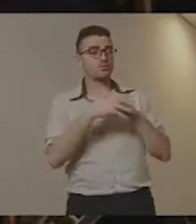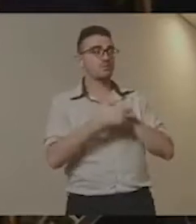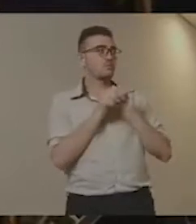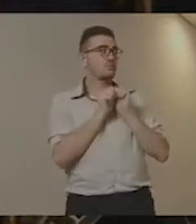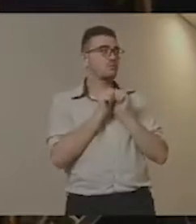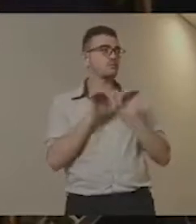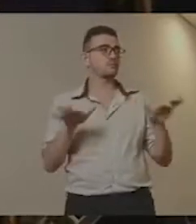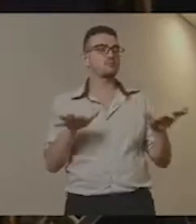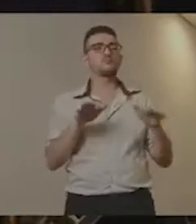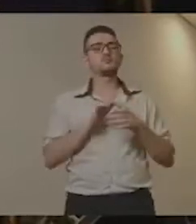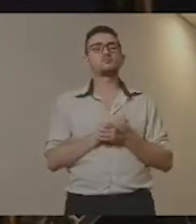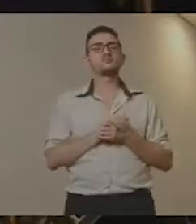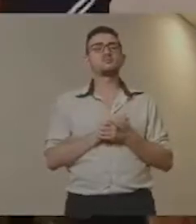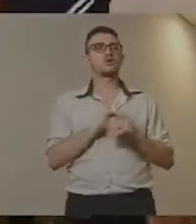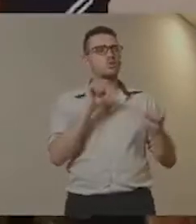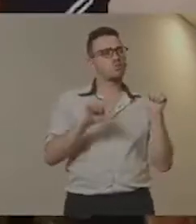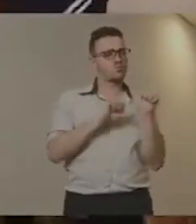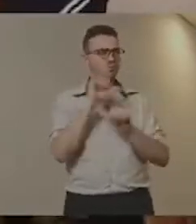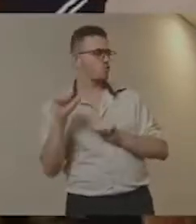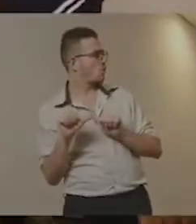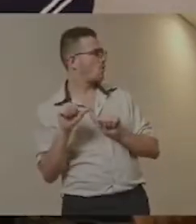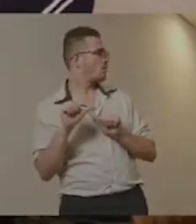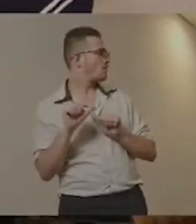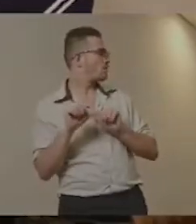Trocou? Opa! Peraí, quem veio?